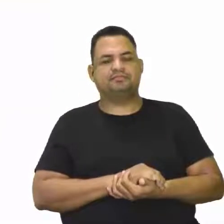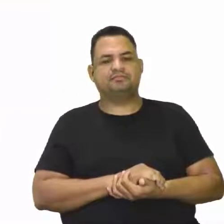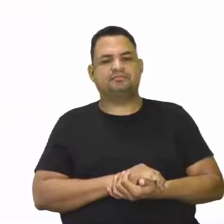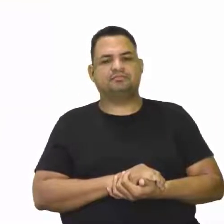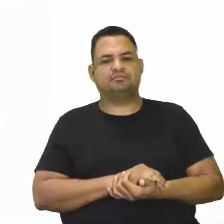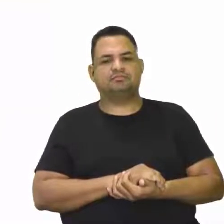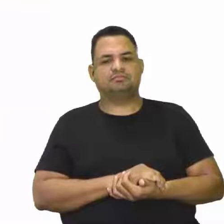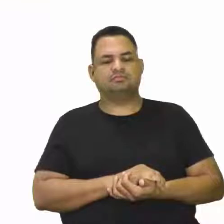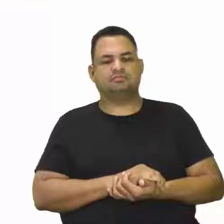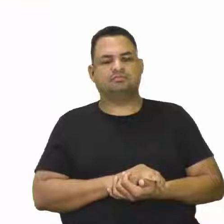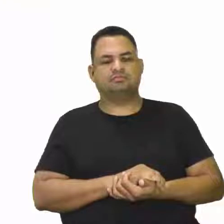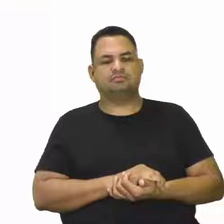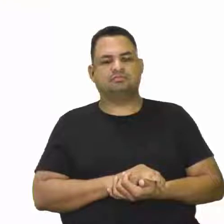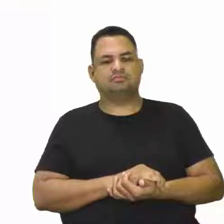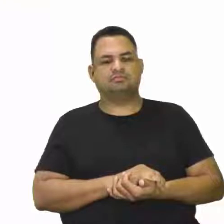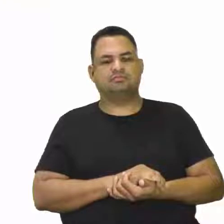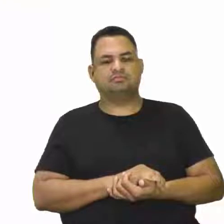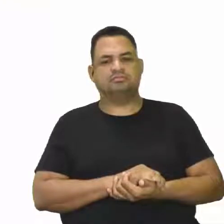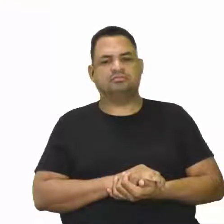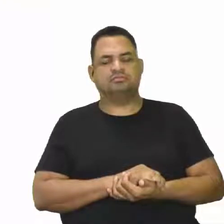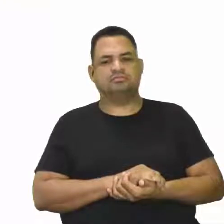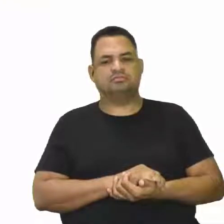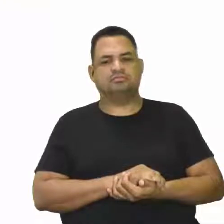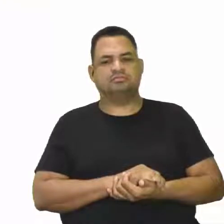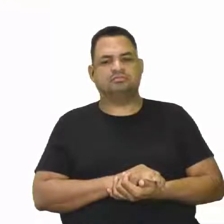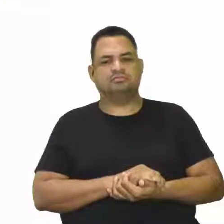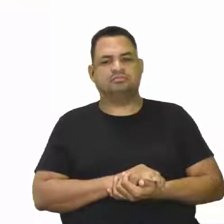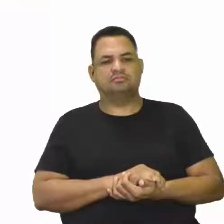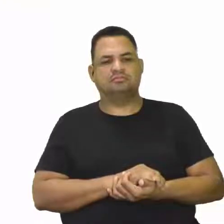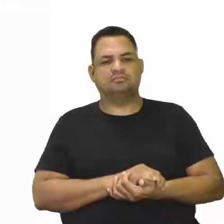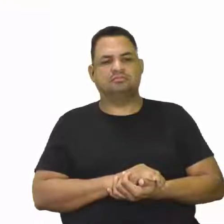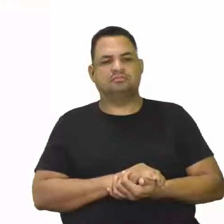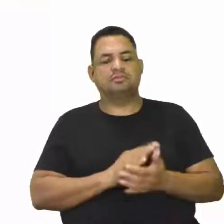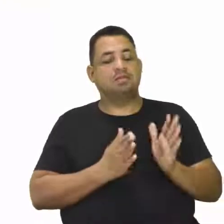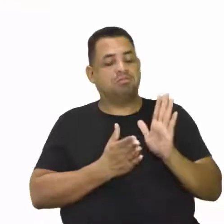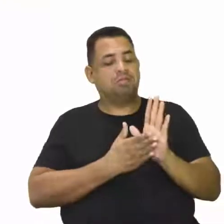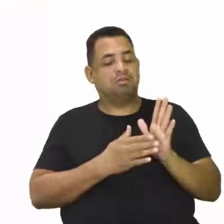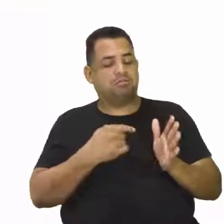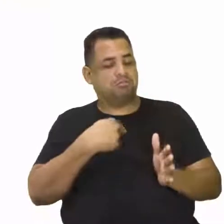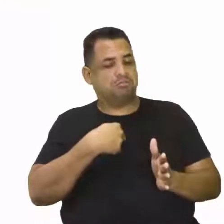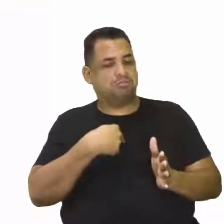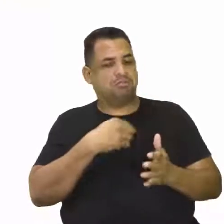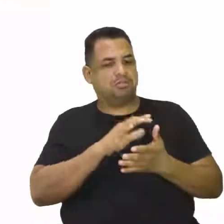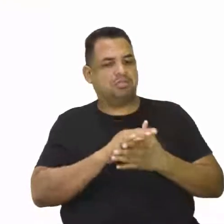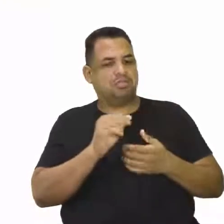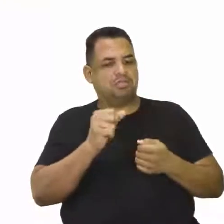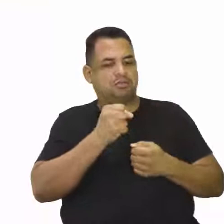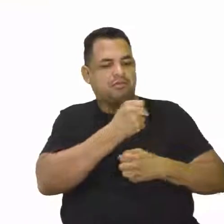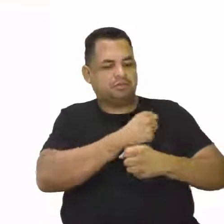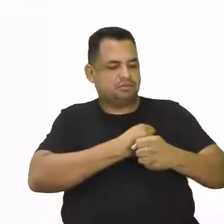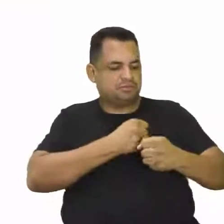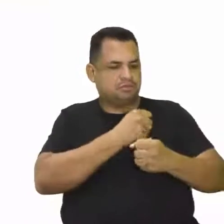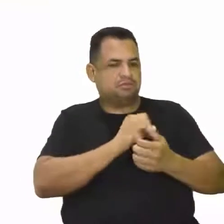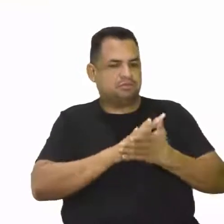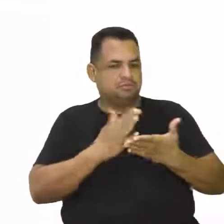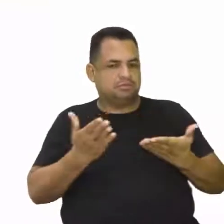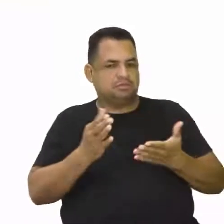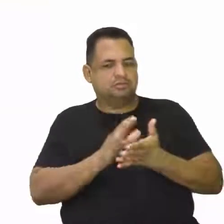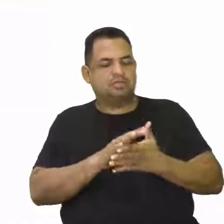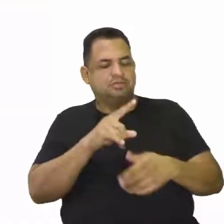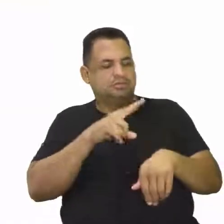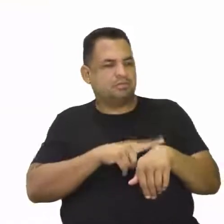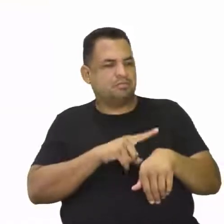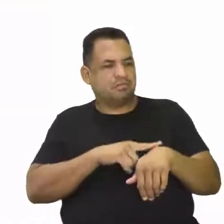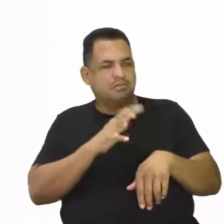plato, aunque me lleve horas haciéndolo. Me proponho a fazer esse prato, ainda que me leve